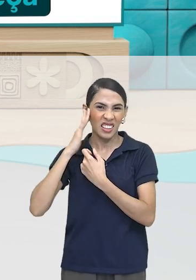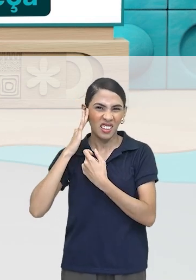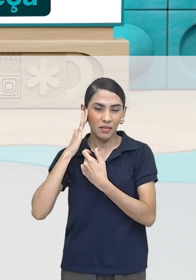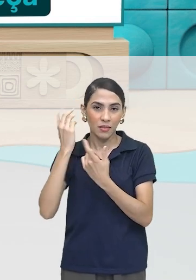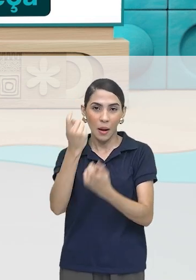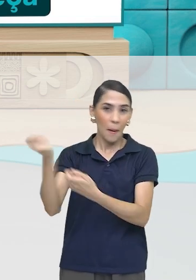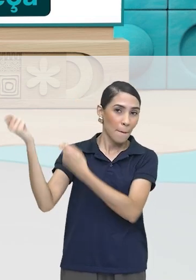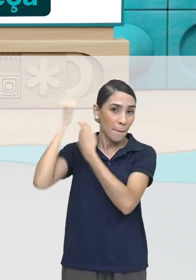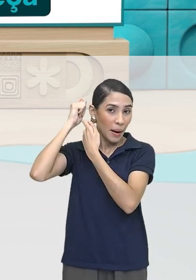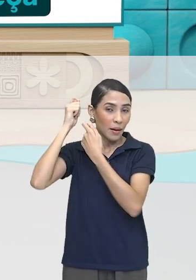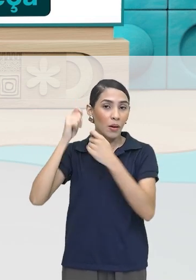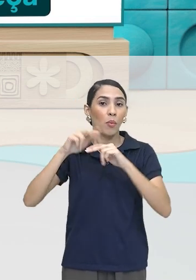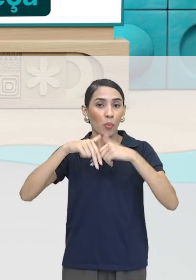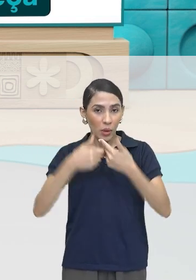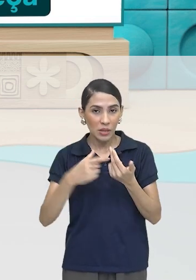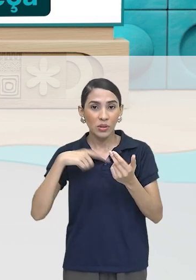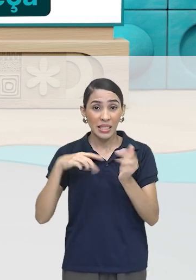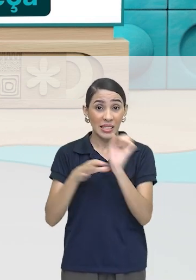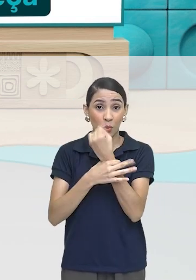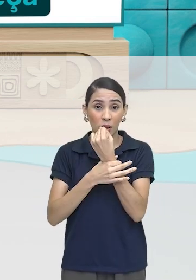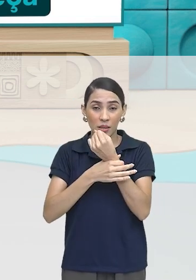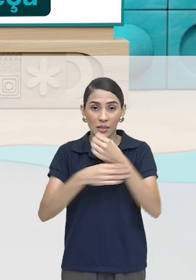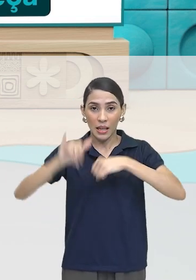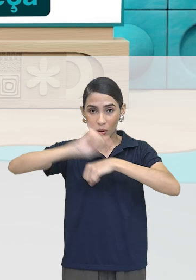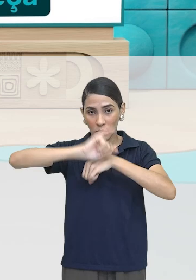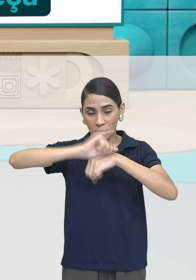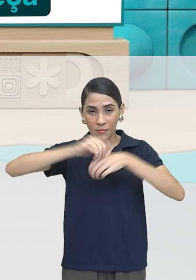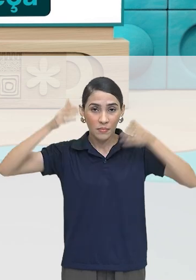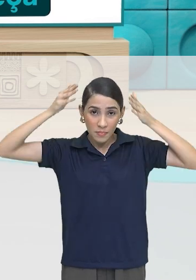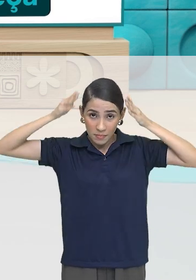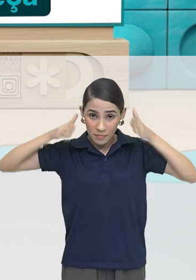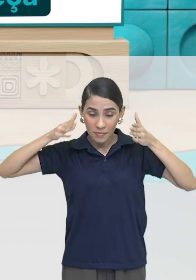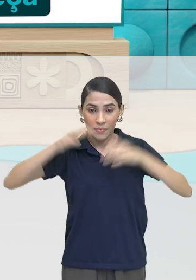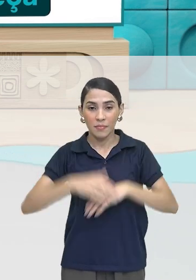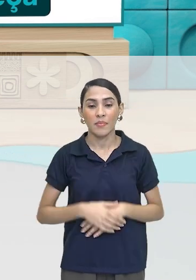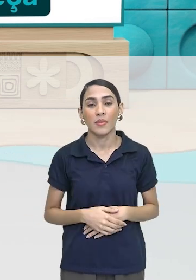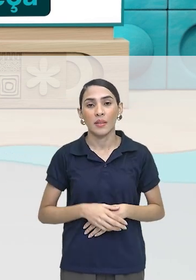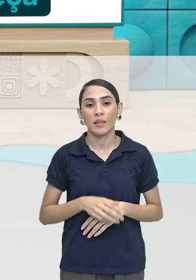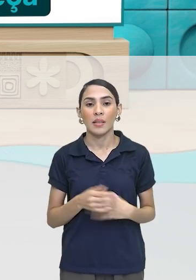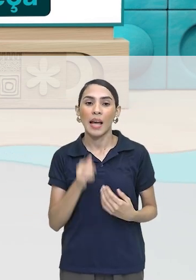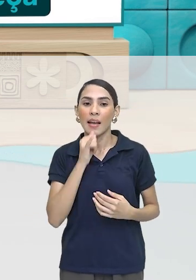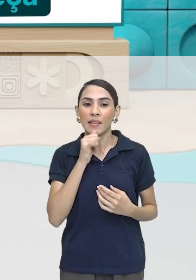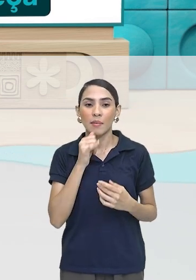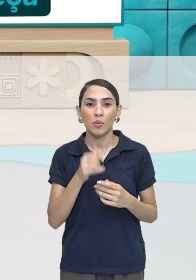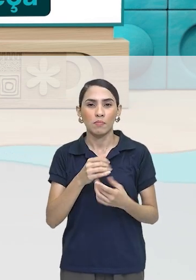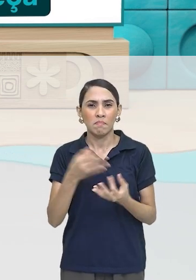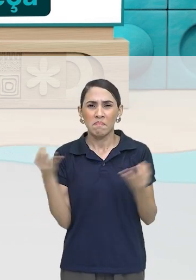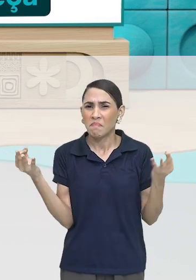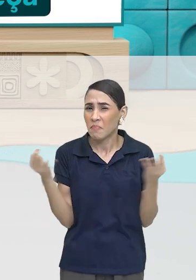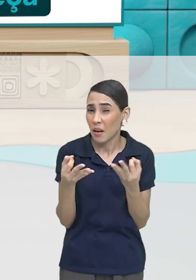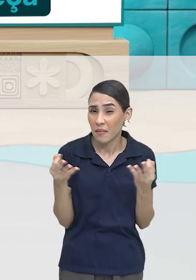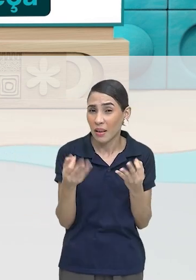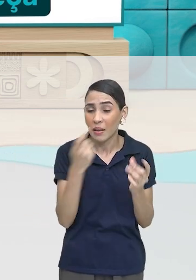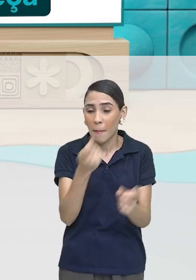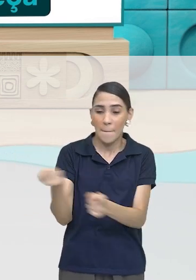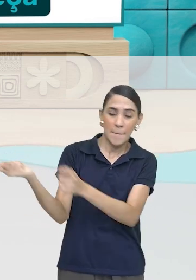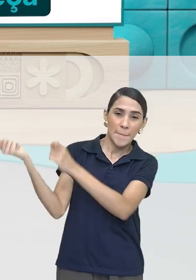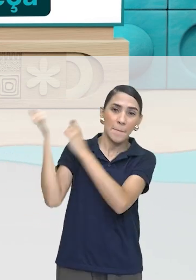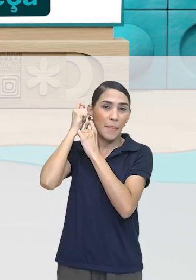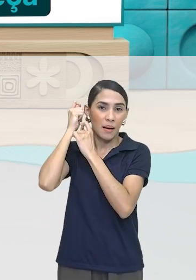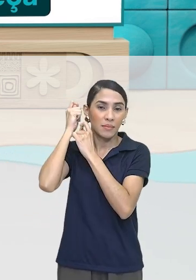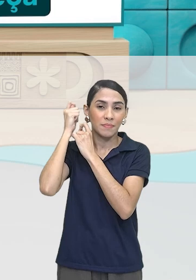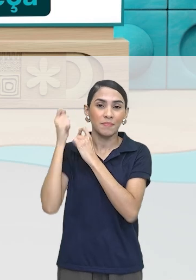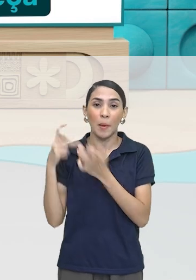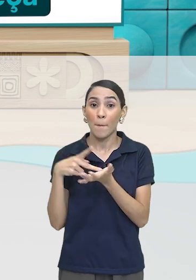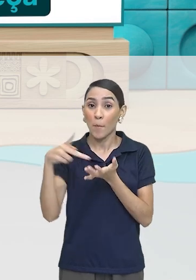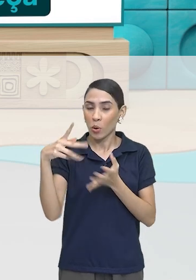o alumínio para proteger o nosso adversário. Então, se você faz um golpe perfeito e acerta esse men,